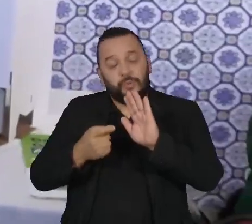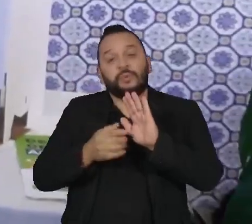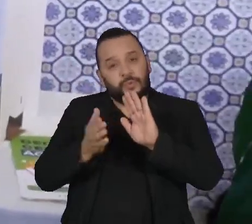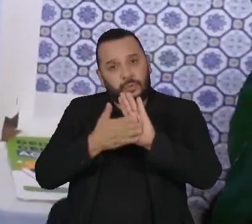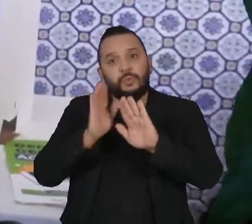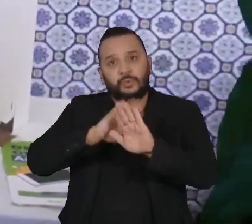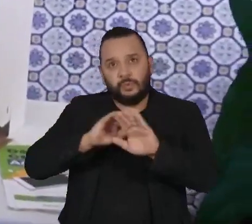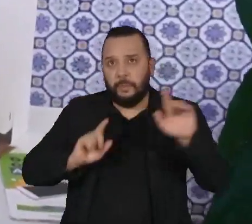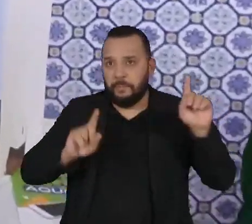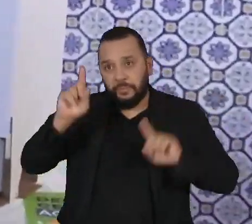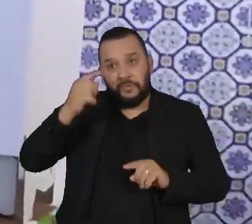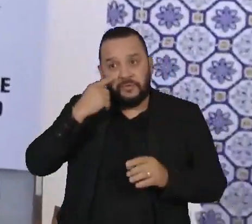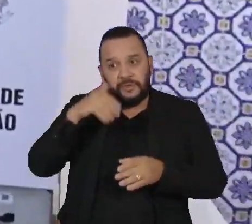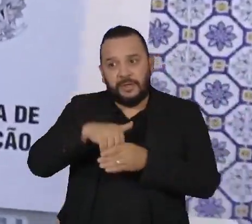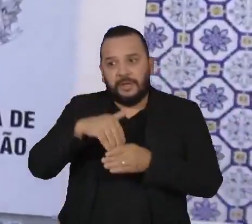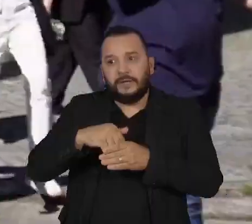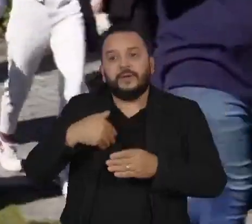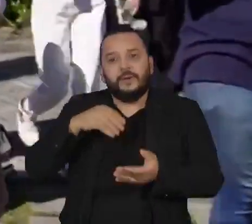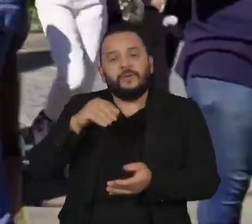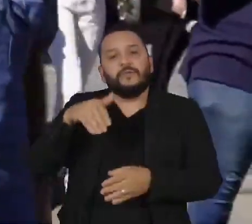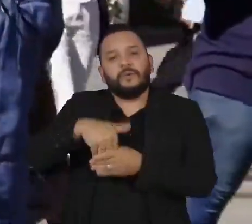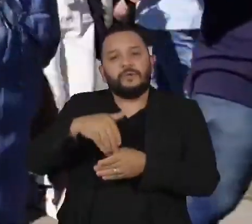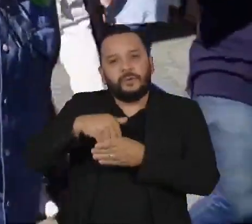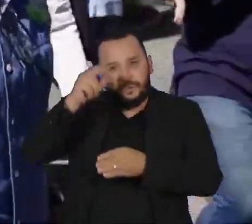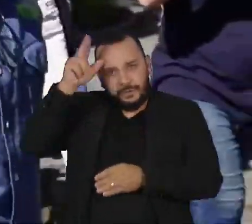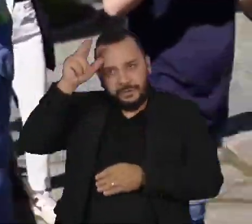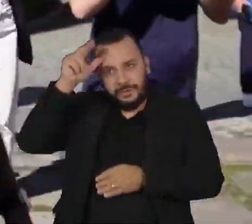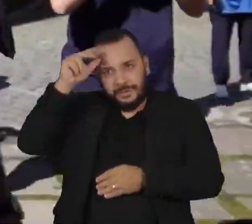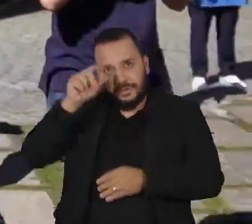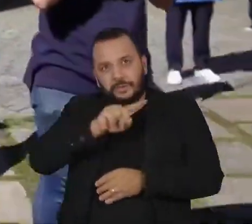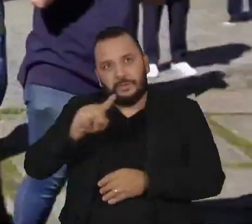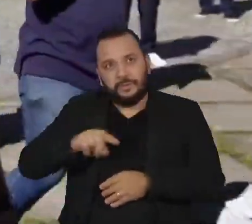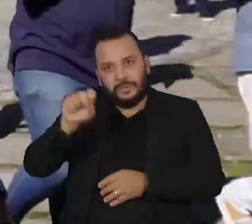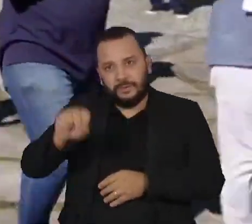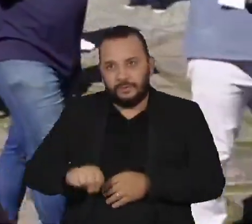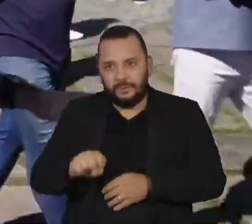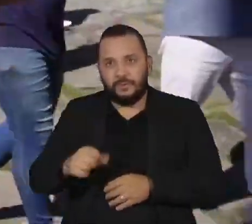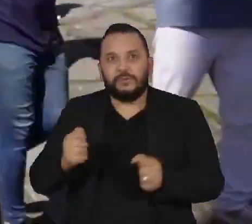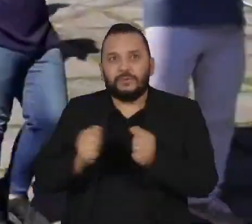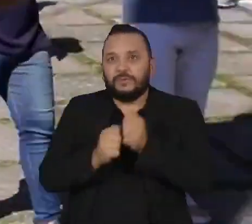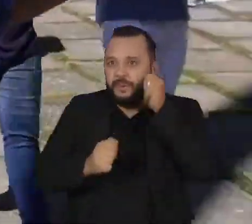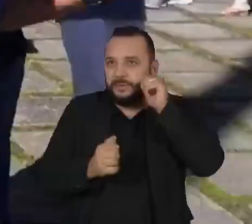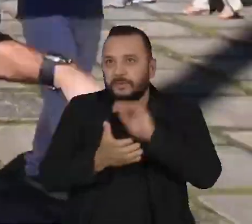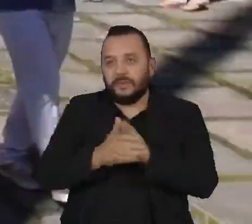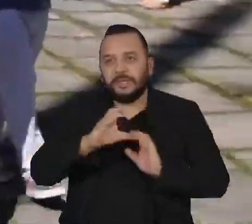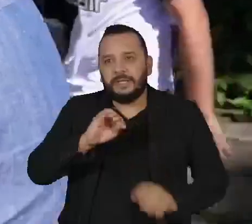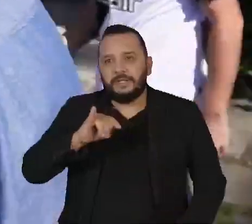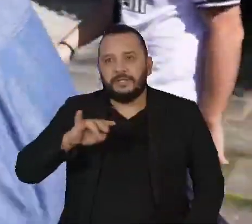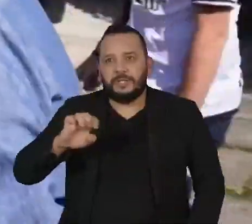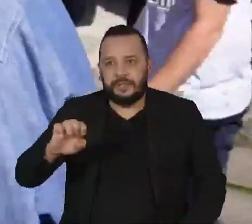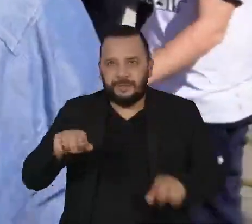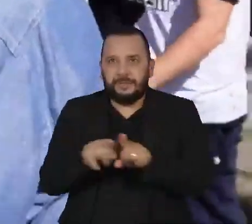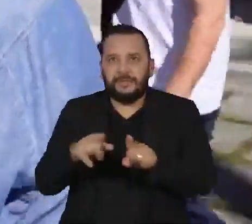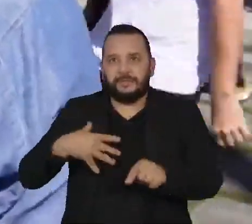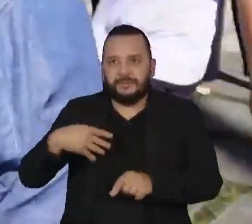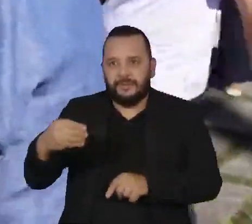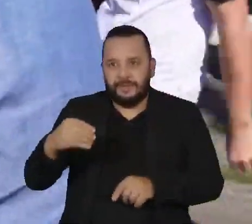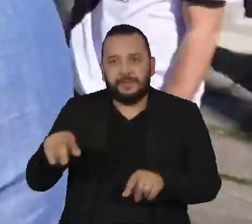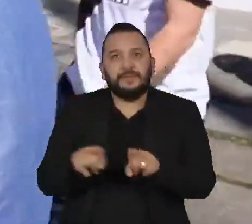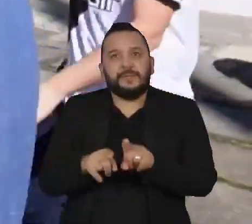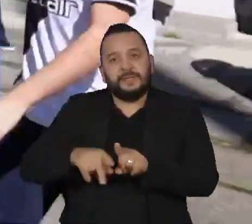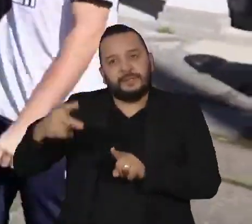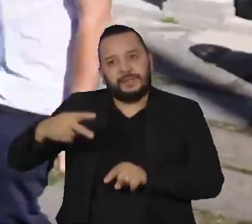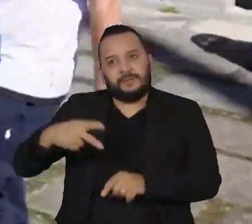Gávia Golf clube na zona sul da cidade estava acompanhado da esposa Cristiane dos filhos e também pelo candidato a